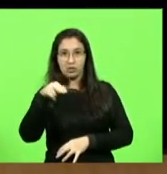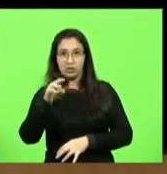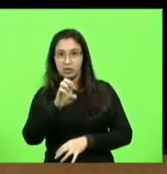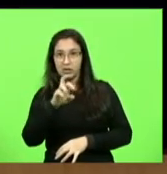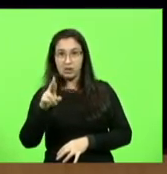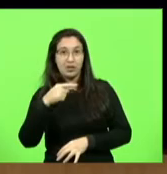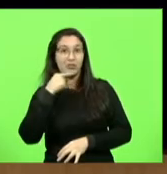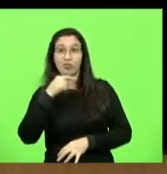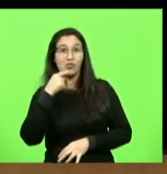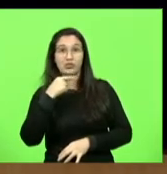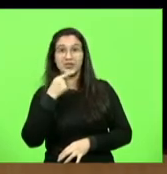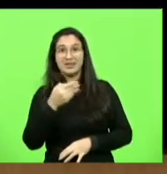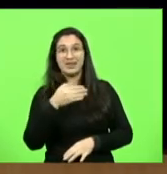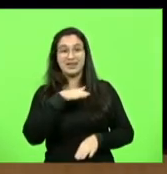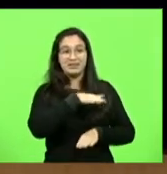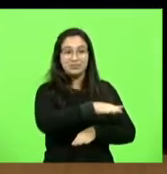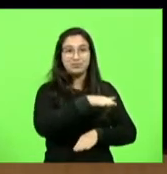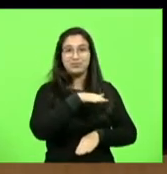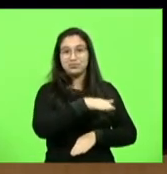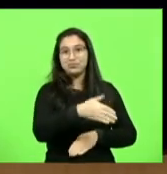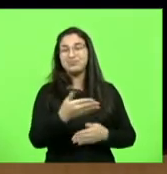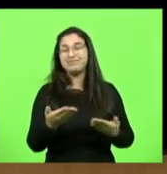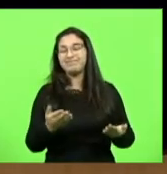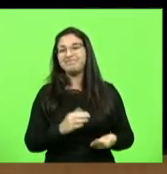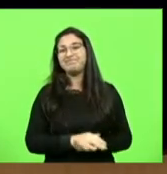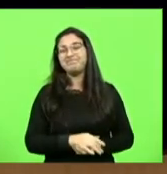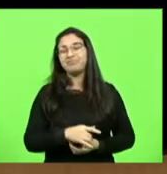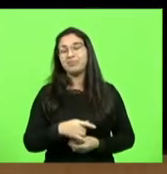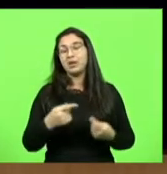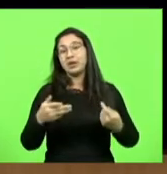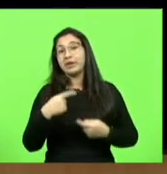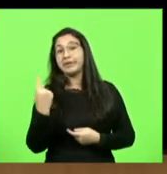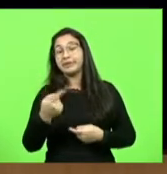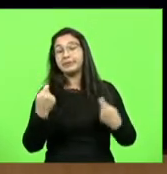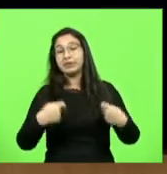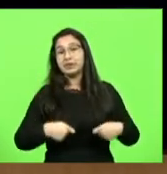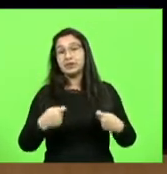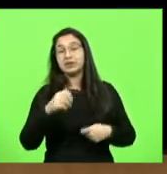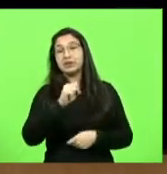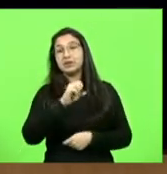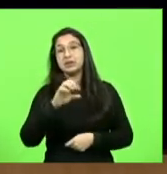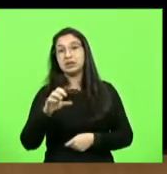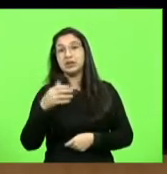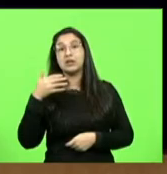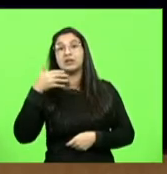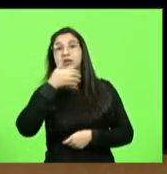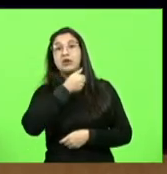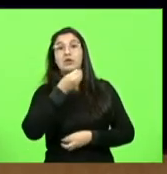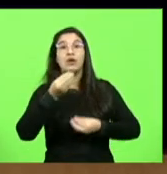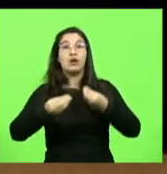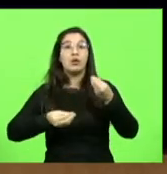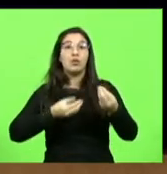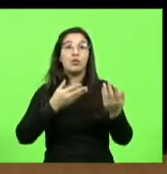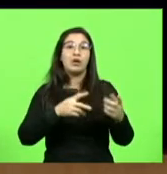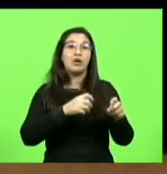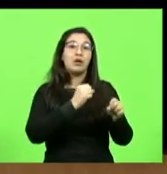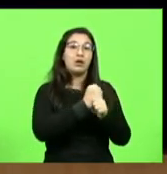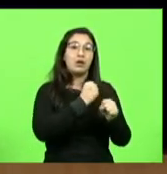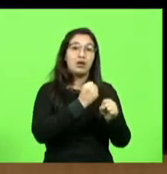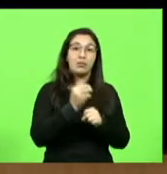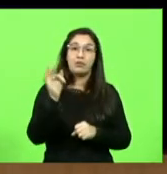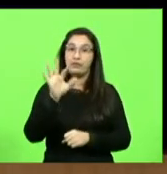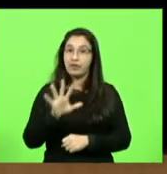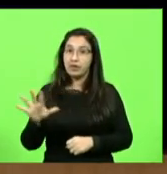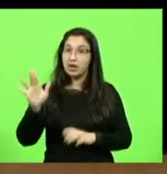está, é mais a 280. Então, nós temos aqui, na verdade, Santa Catarina, salvar as obras federais do nosso